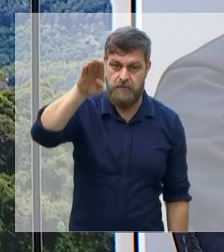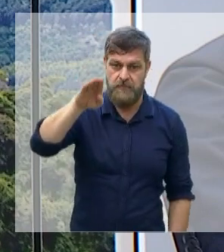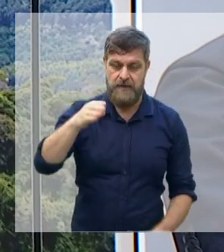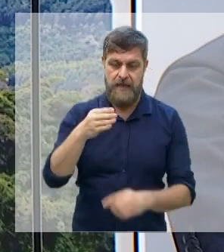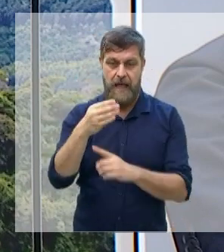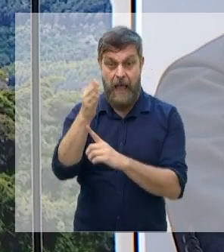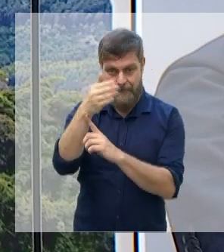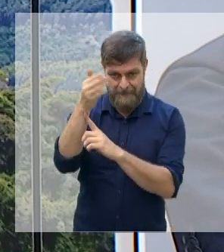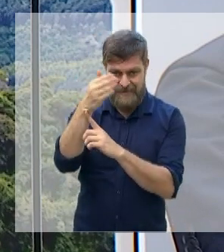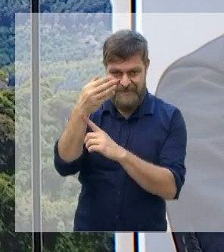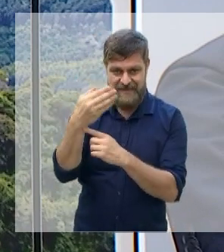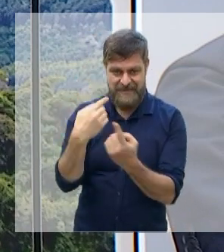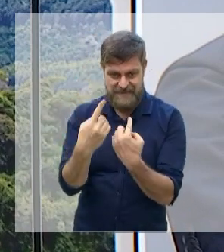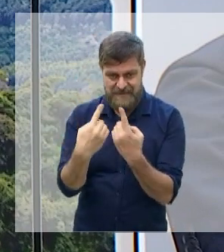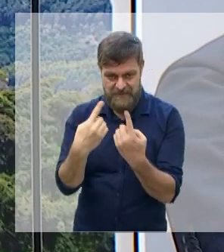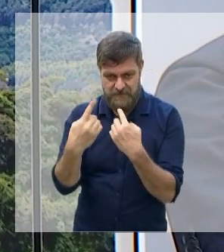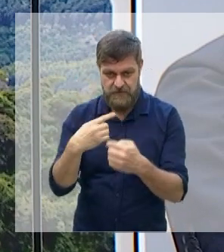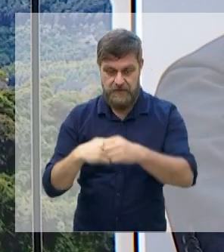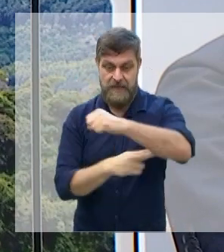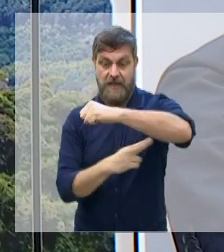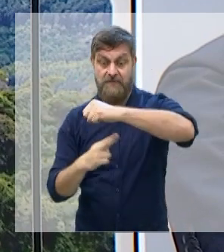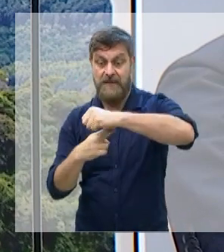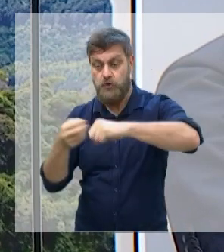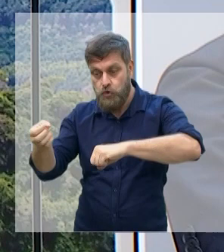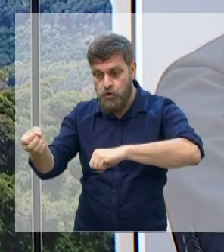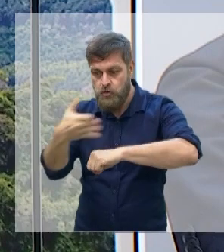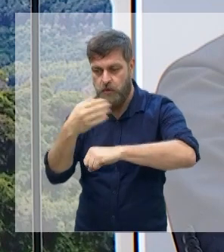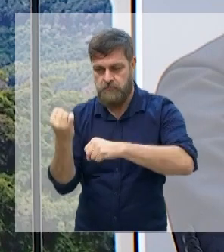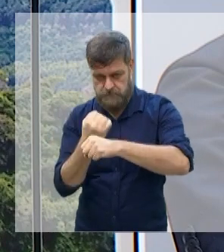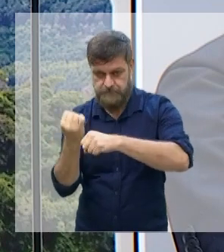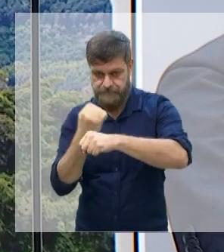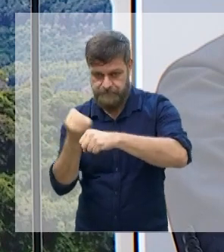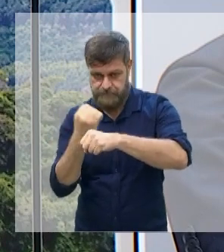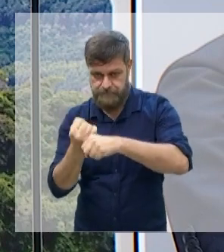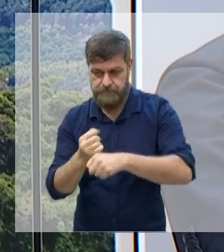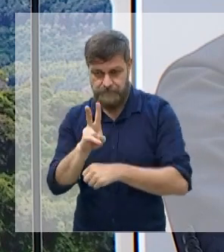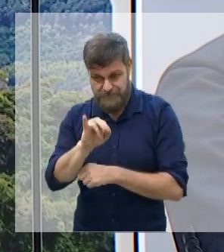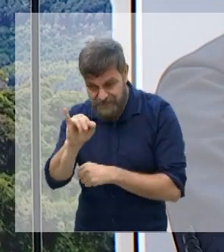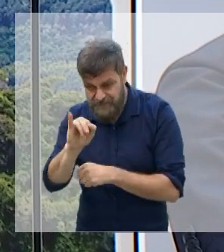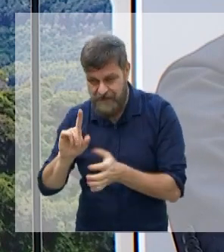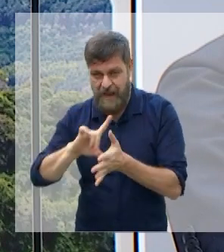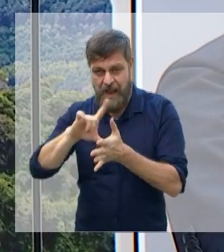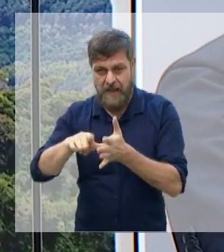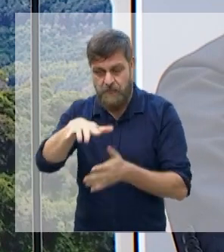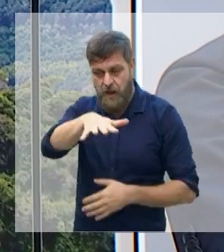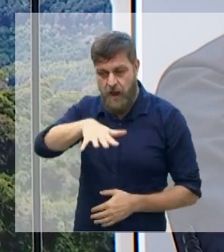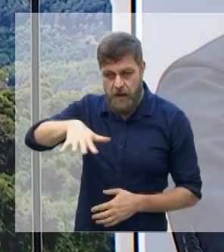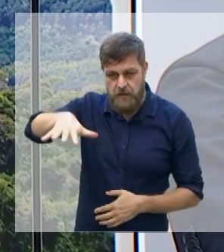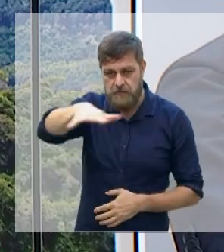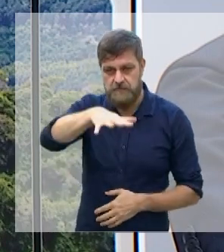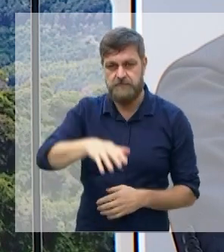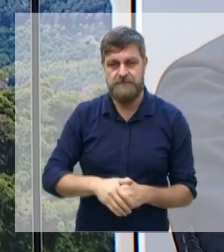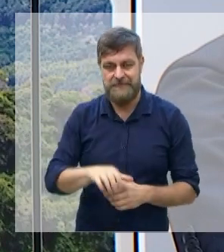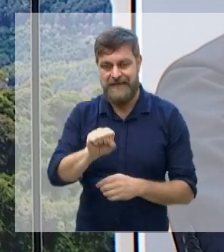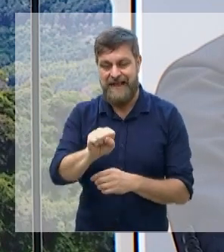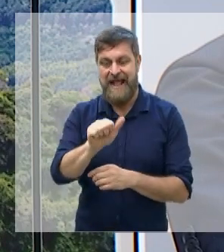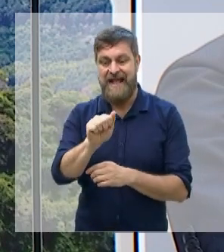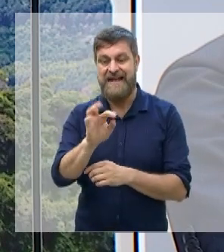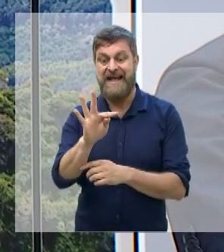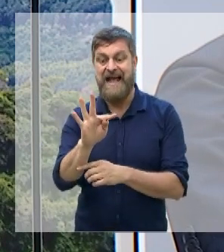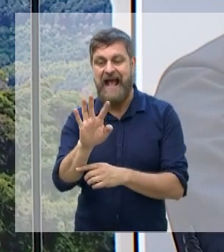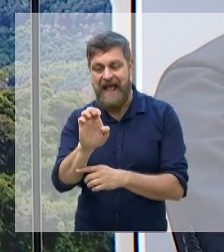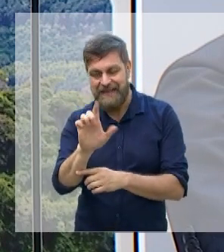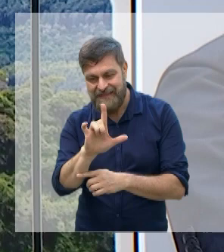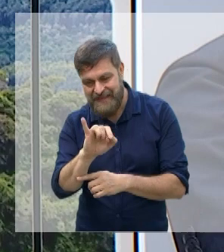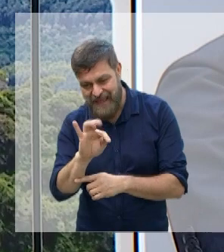bandeirantes que eu falei há pouco nesse viaduto vai ser construído exatamente vamos entrando na região do satélite íris ali no satélite